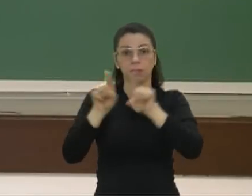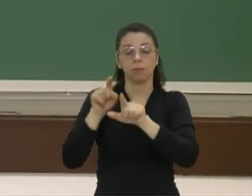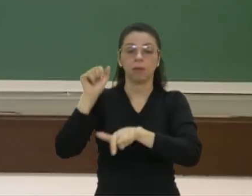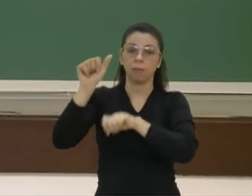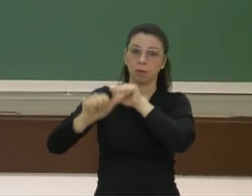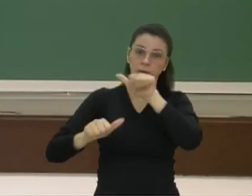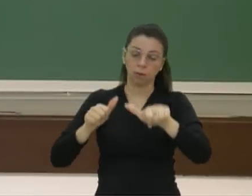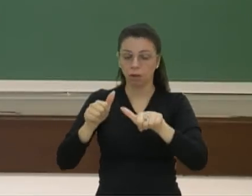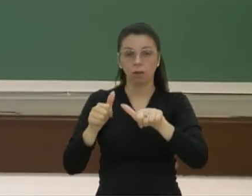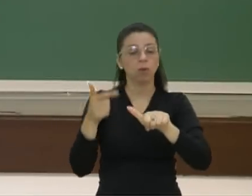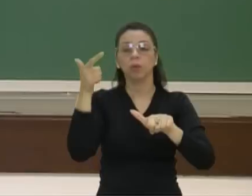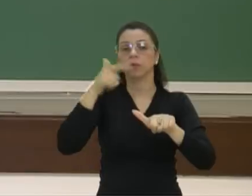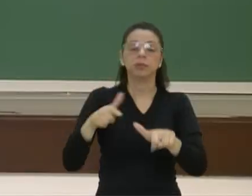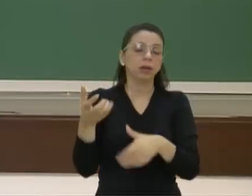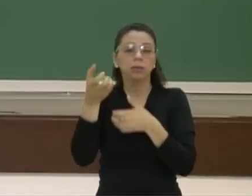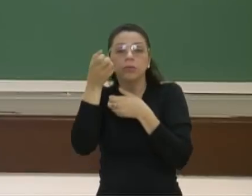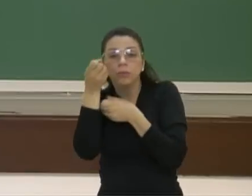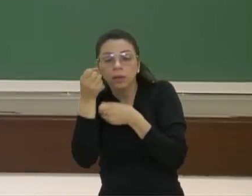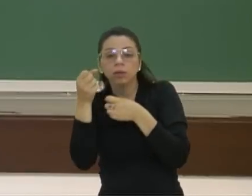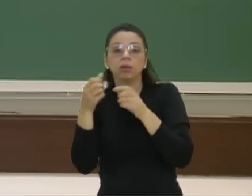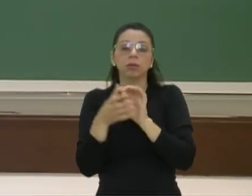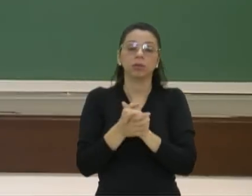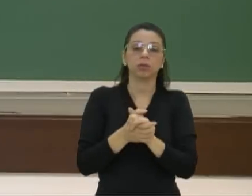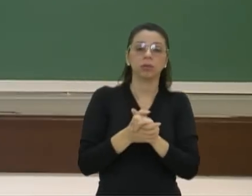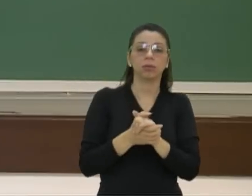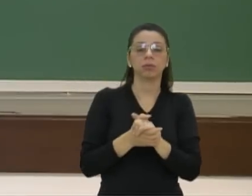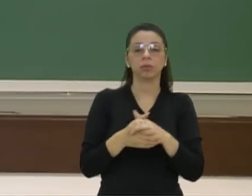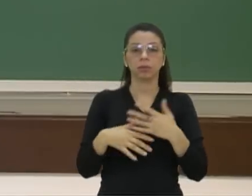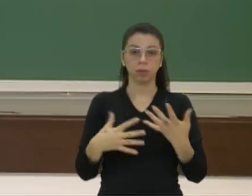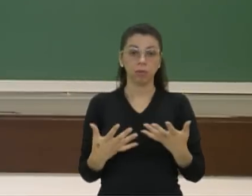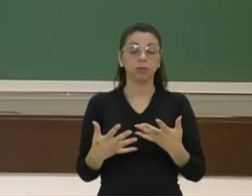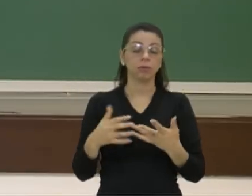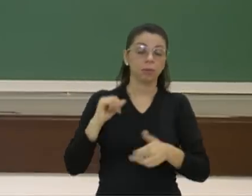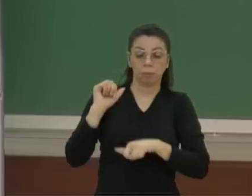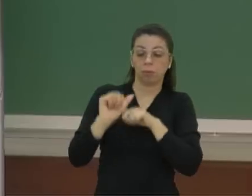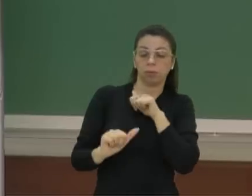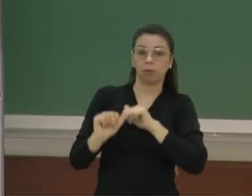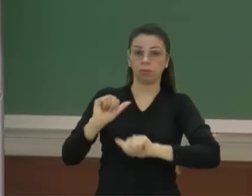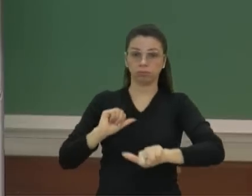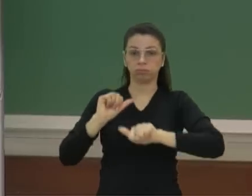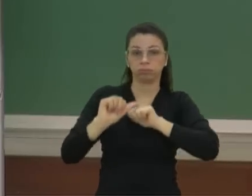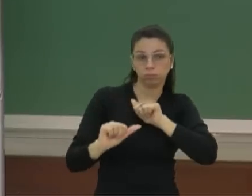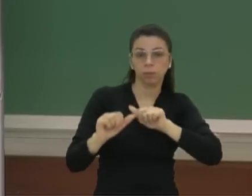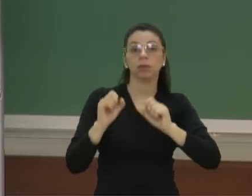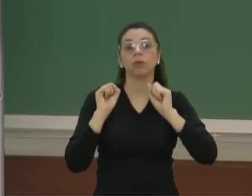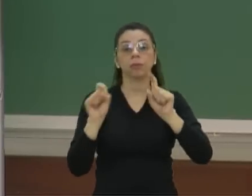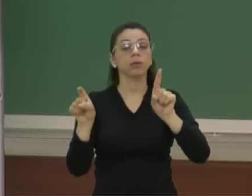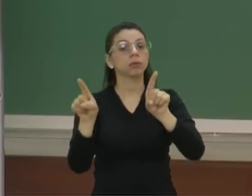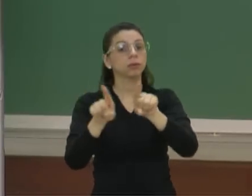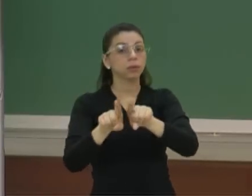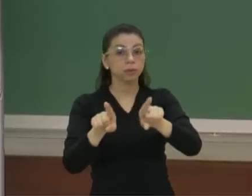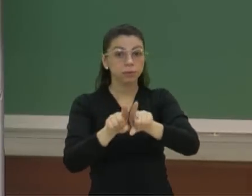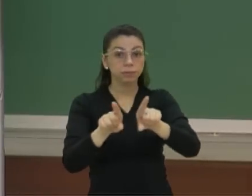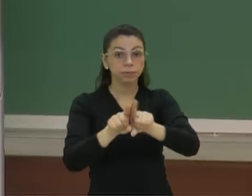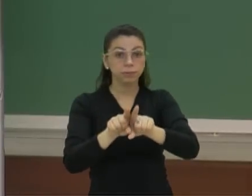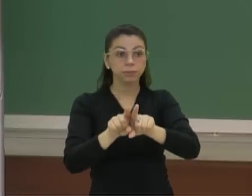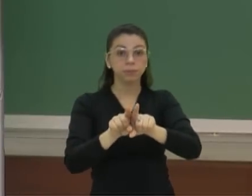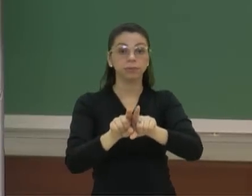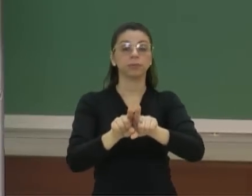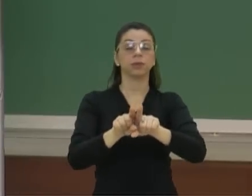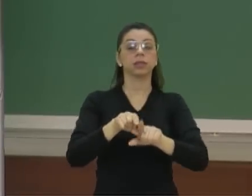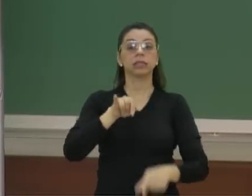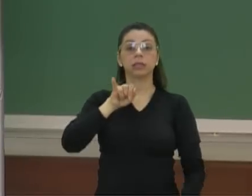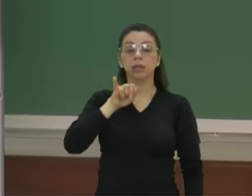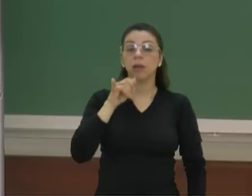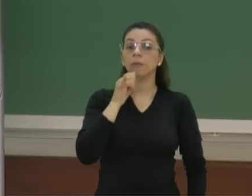para dormir, não quer dormir, na hora que é para ficar acordado sente sono e pode, se muito intenso, por